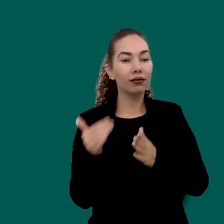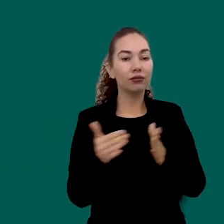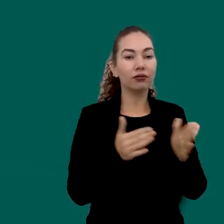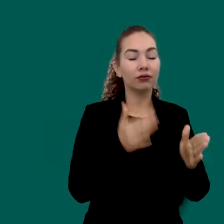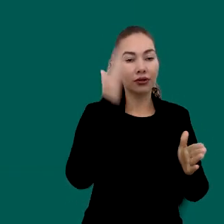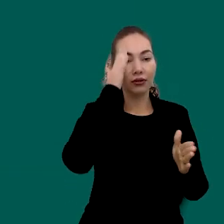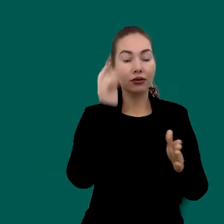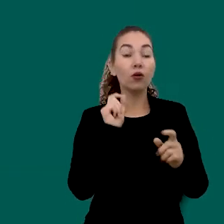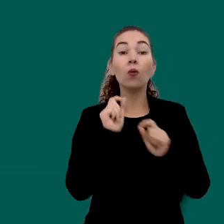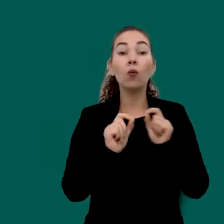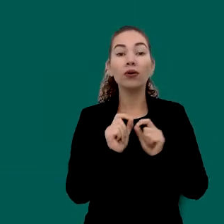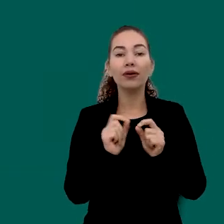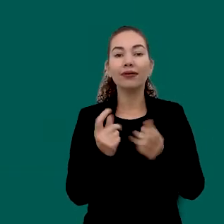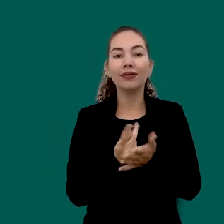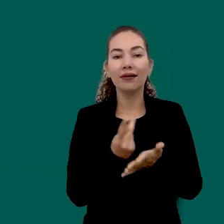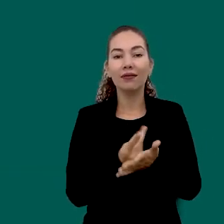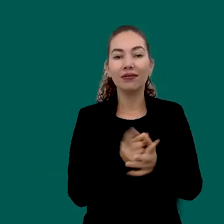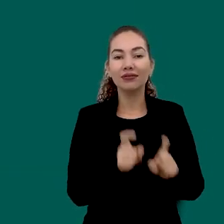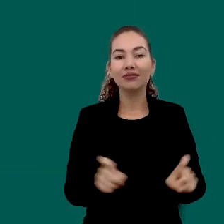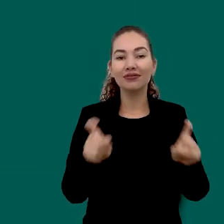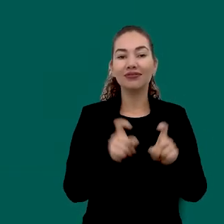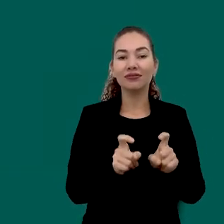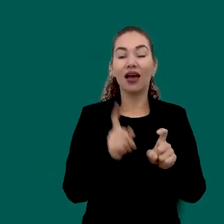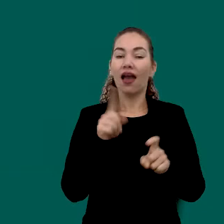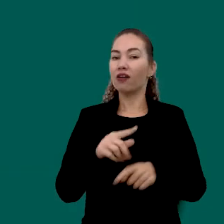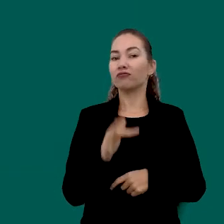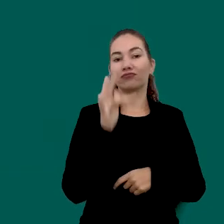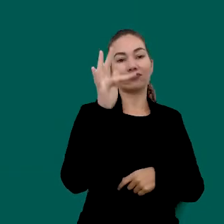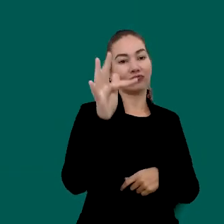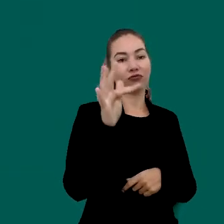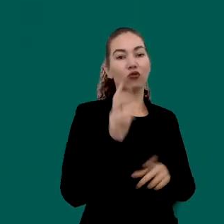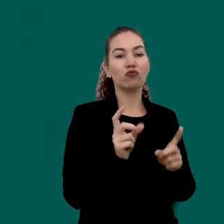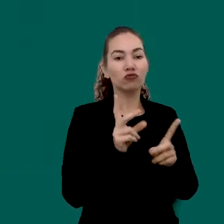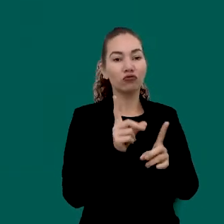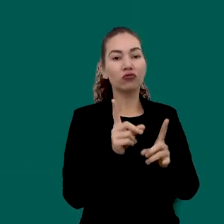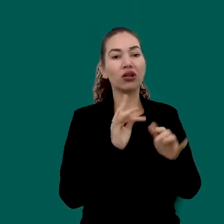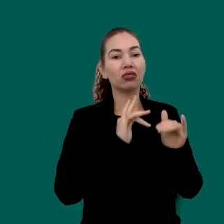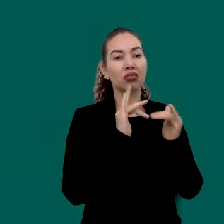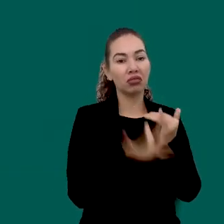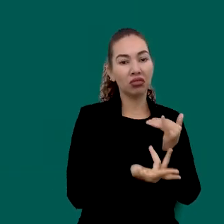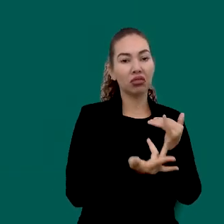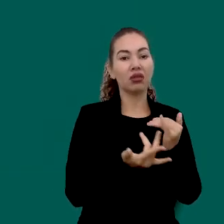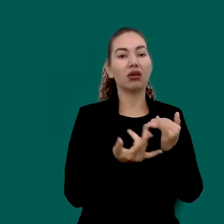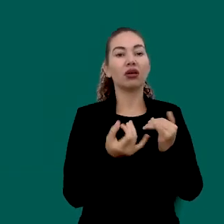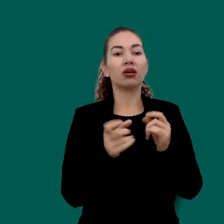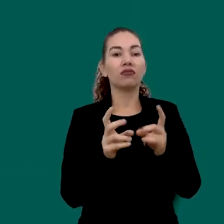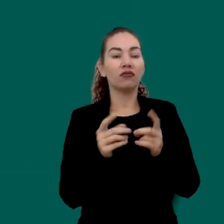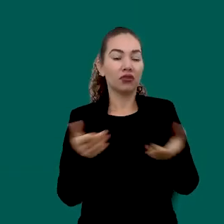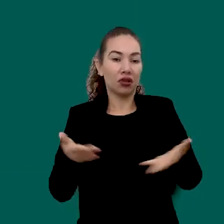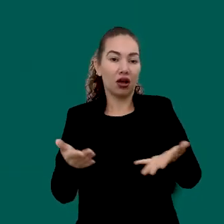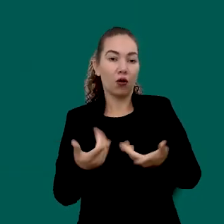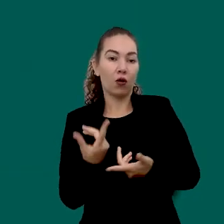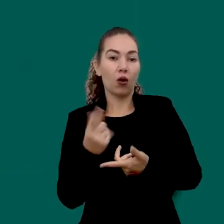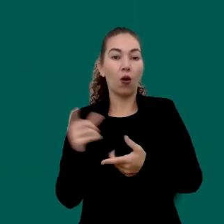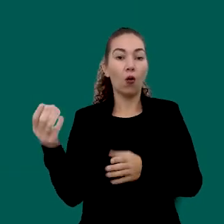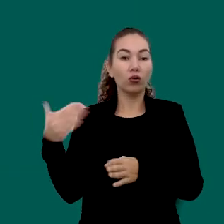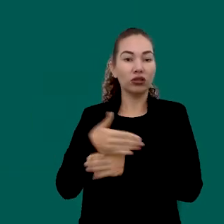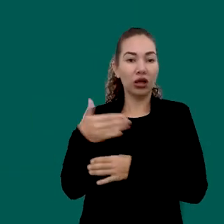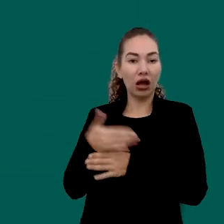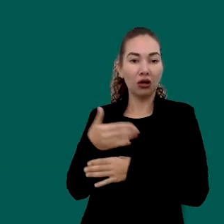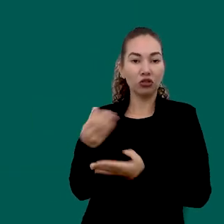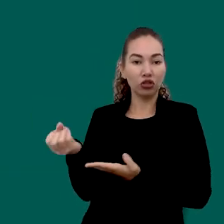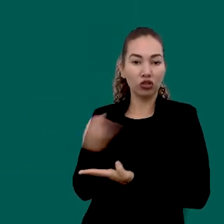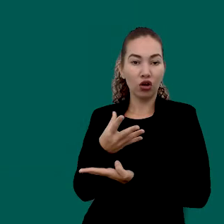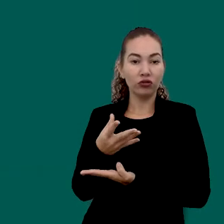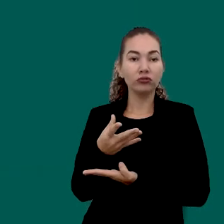caminho, ele entendeu o que está acontecendo no cenário digital, porque a gente sabe que o digital ele é o futuro. Vender pelas redes sociais, seja as redes sociais que estão